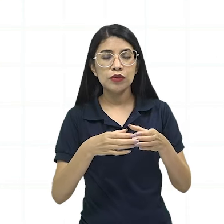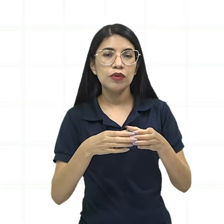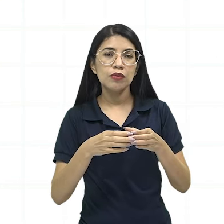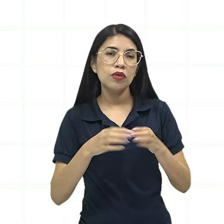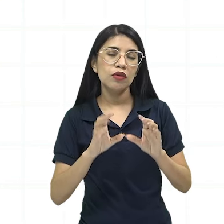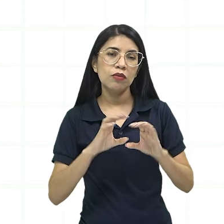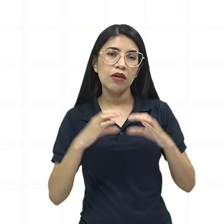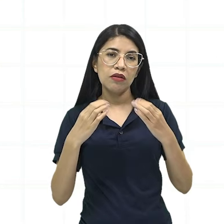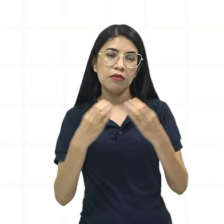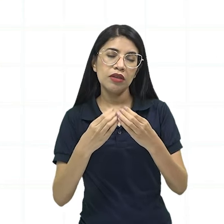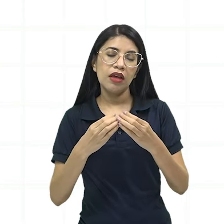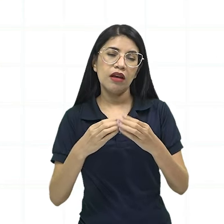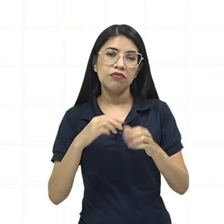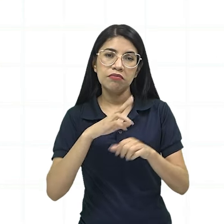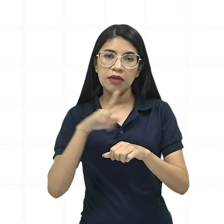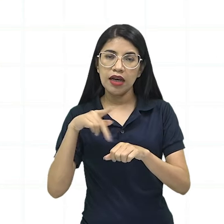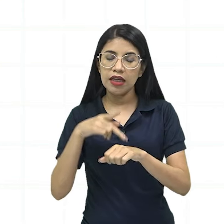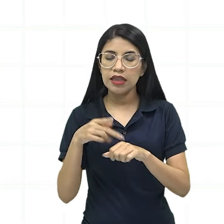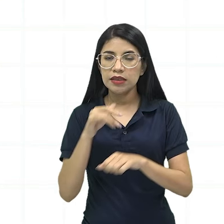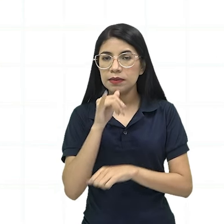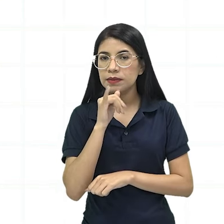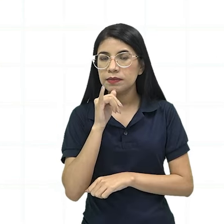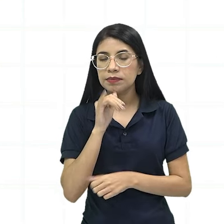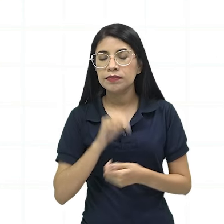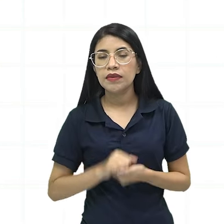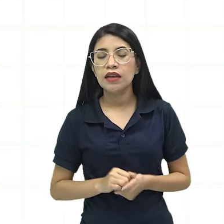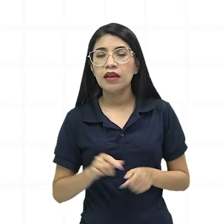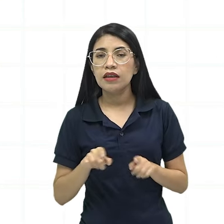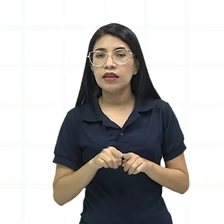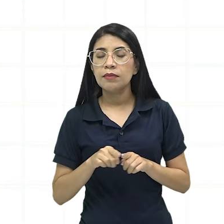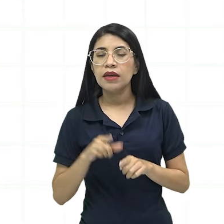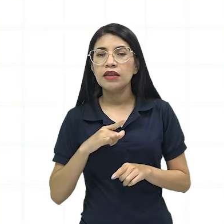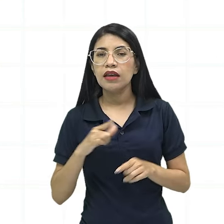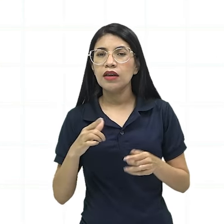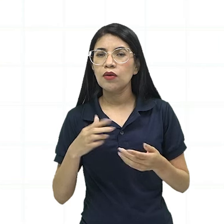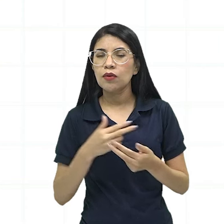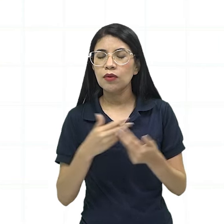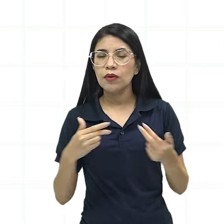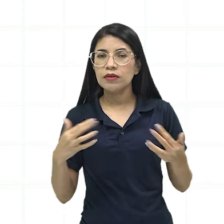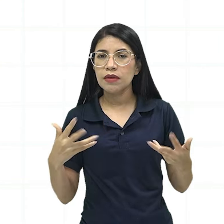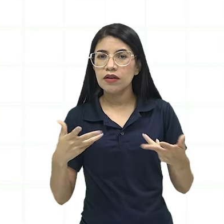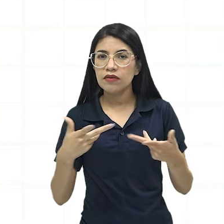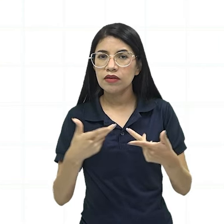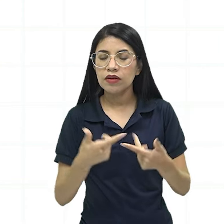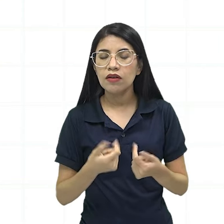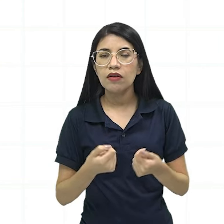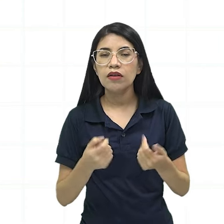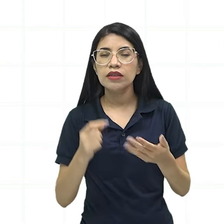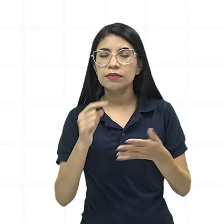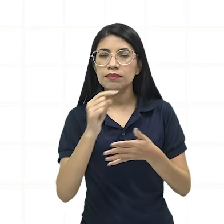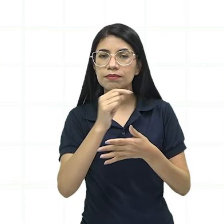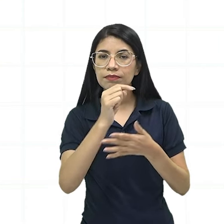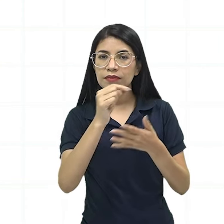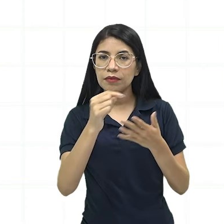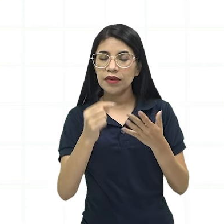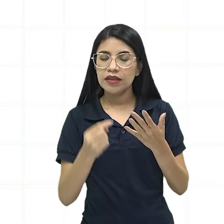de toda uma civilização. Você tem a presença do maravilhoso, né? daqueles elementos